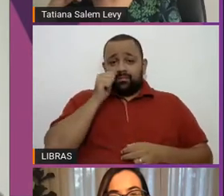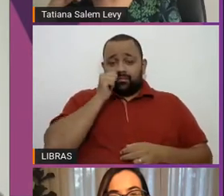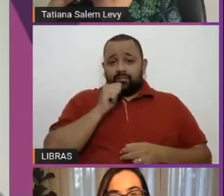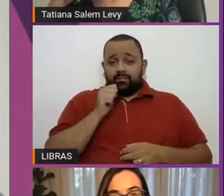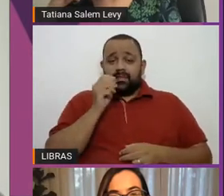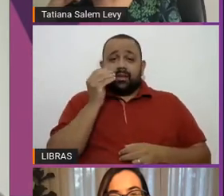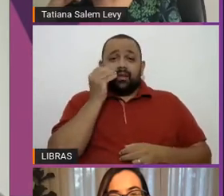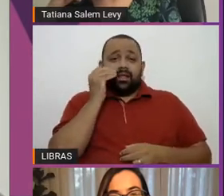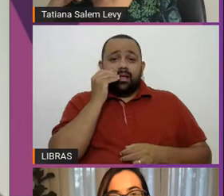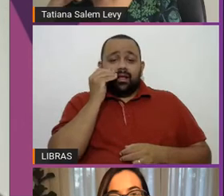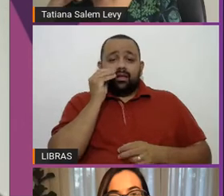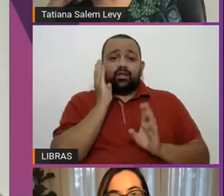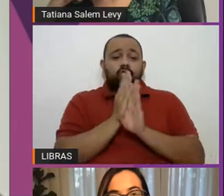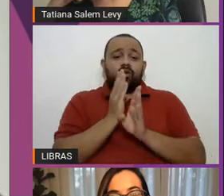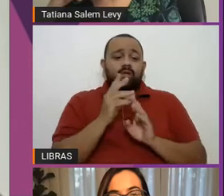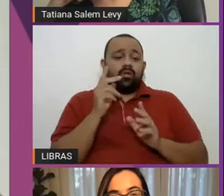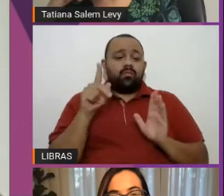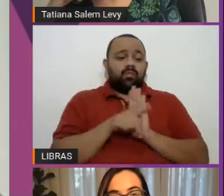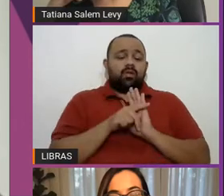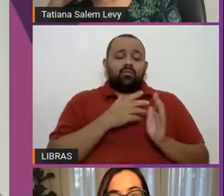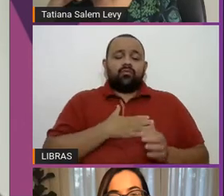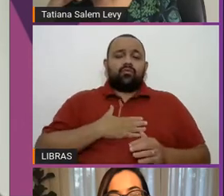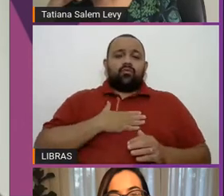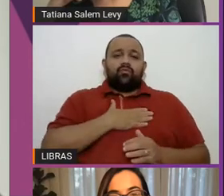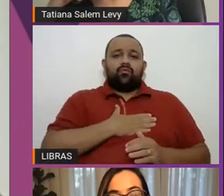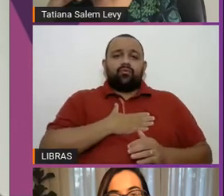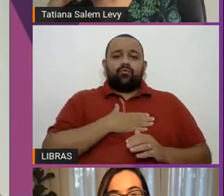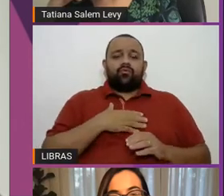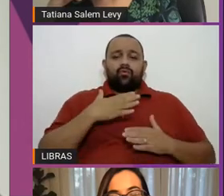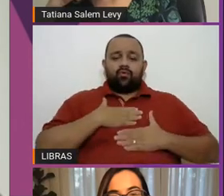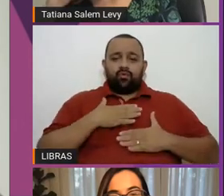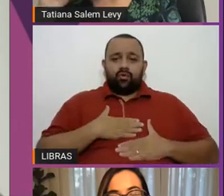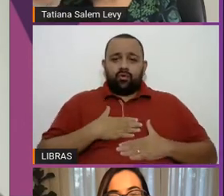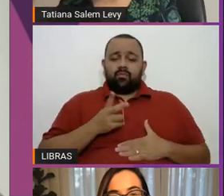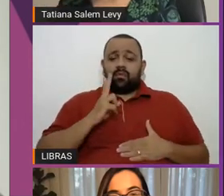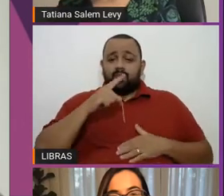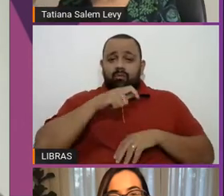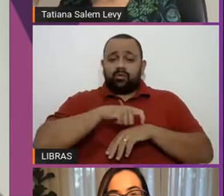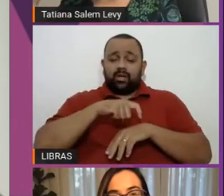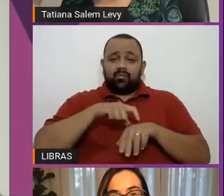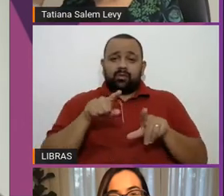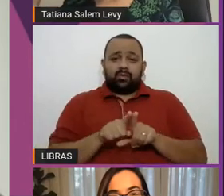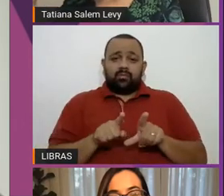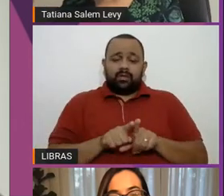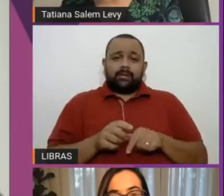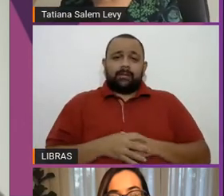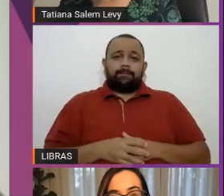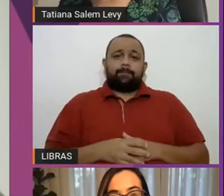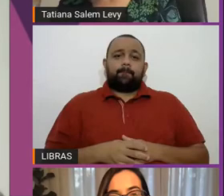tentando descobrir os próprios prazeres do corpo e ao mesmo tempo ou É